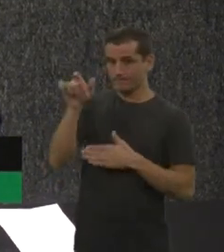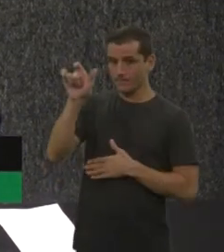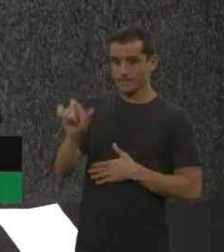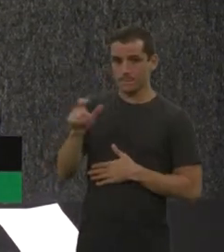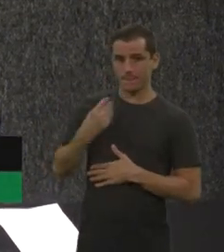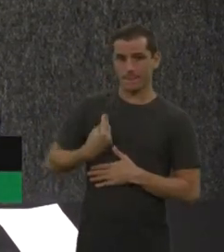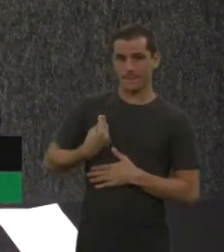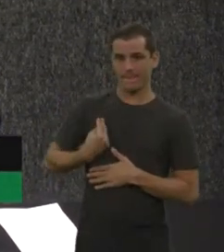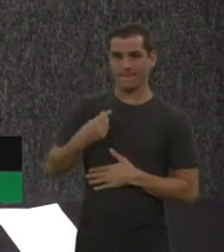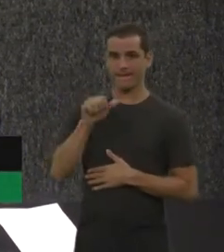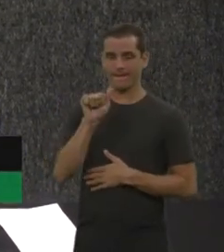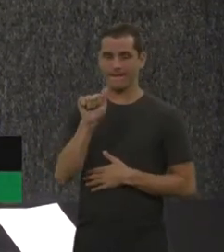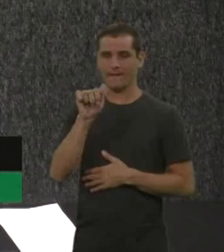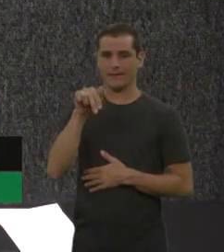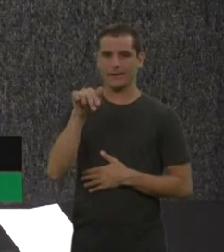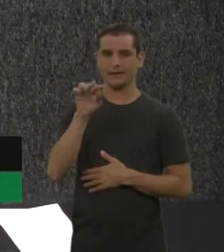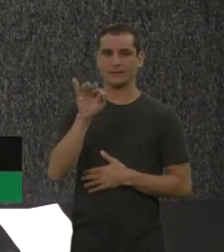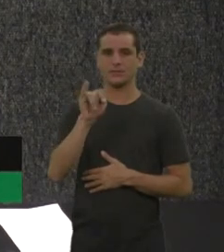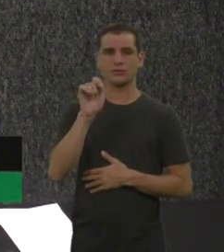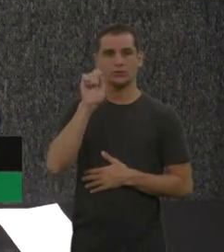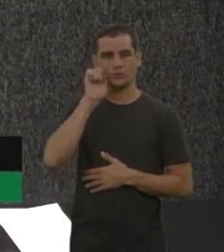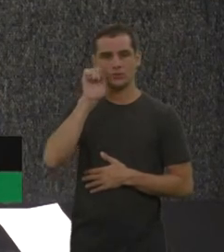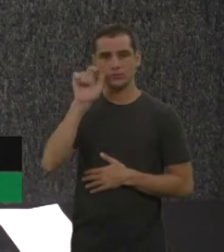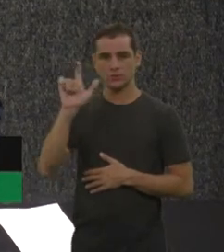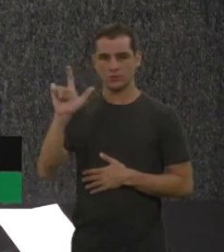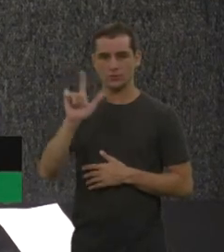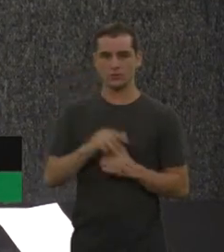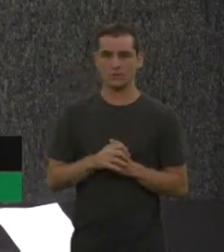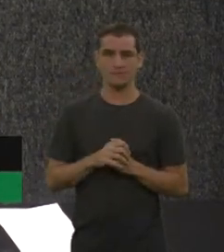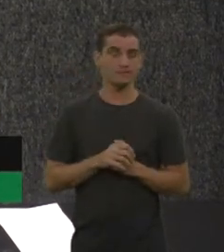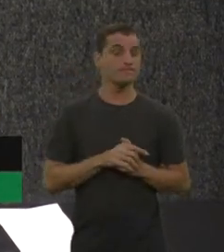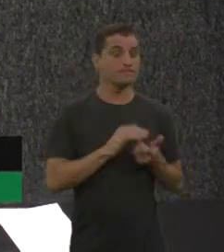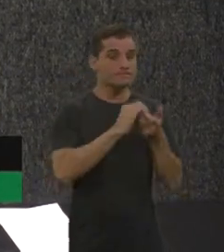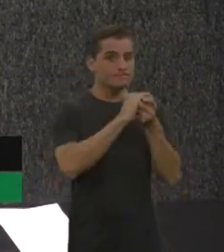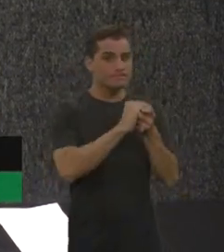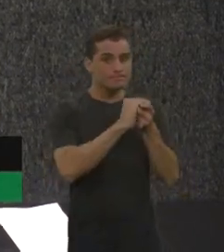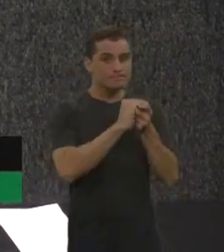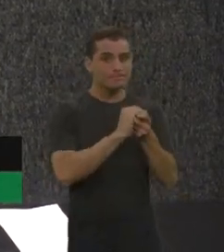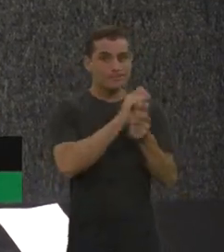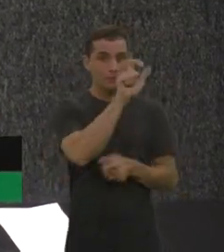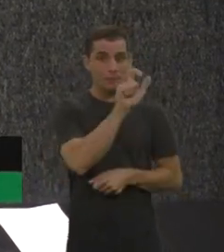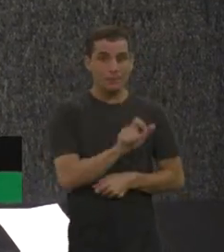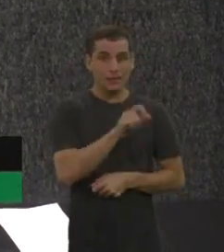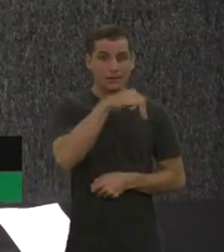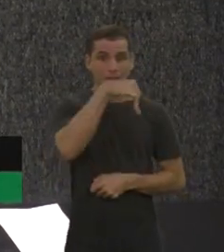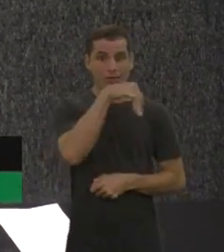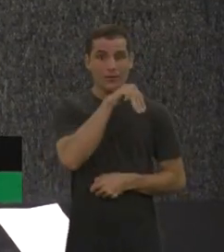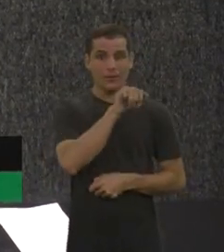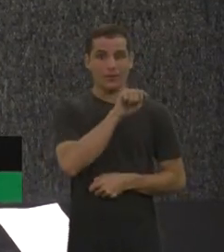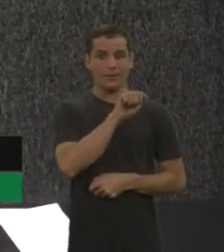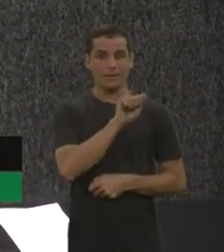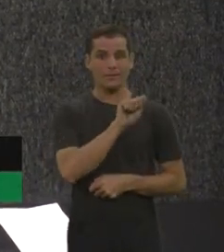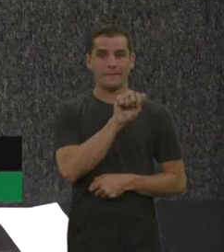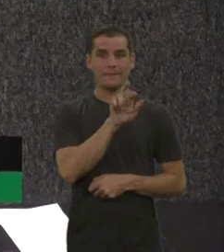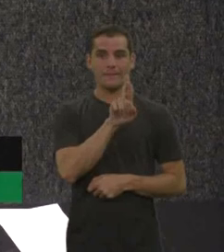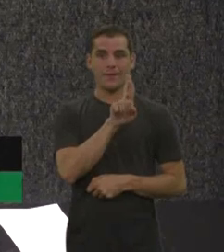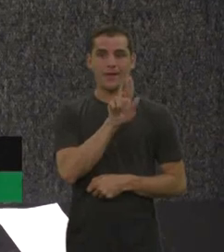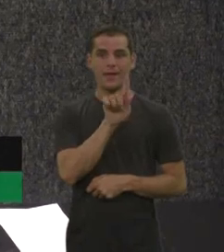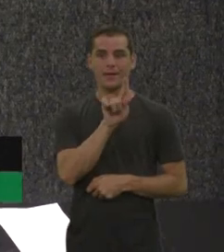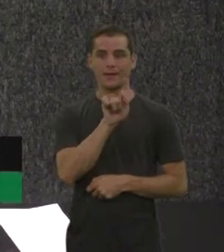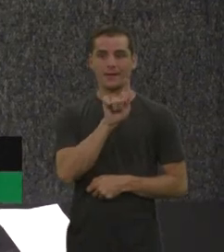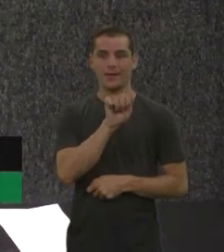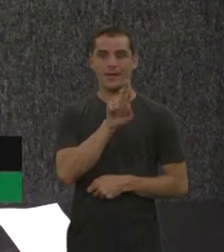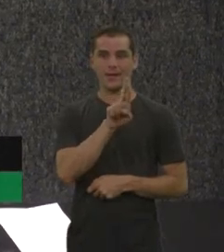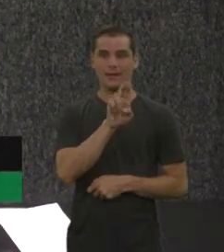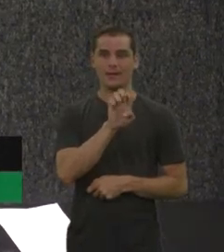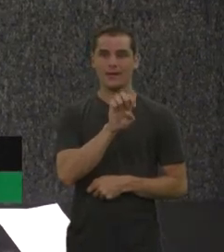Queria saudar a Margarete Carreirão, aí, uma lutadora, né, que puxa... Sempre tem que ter alguém, Margarete,